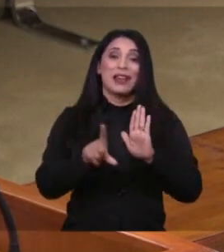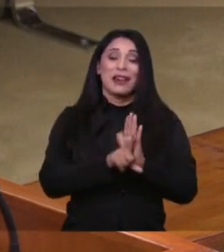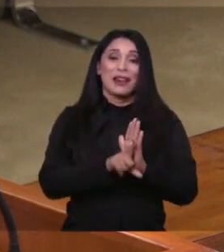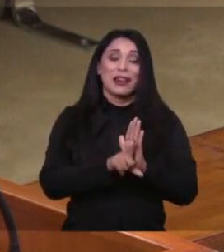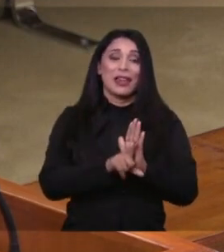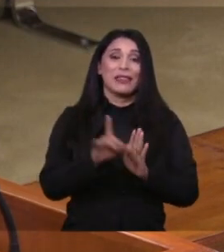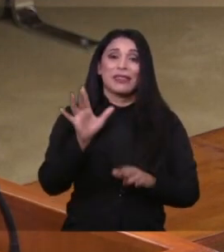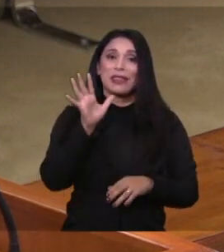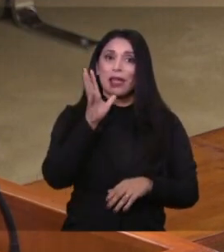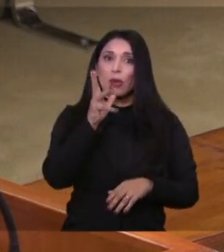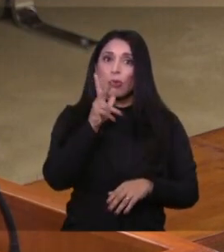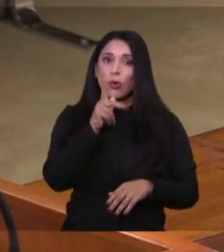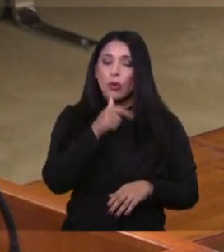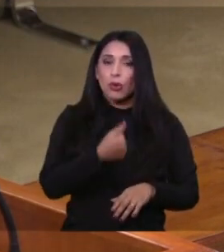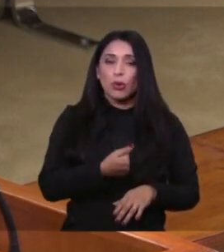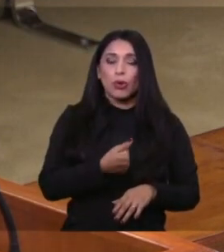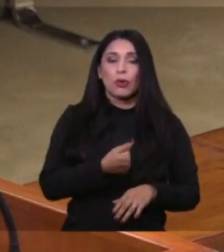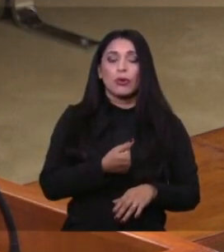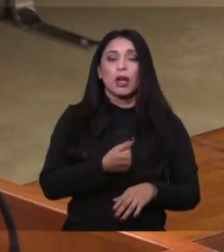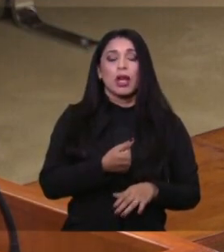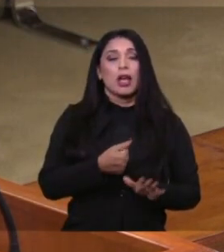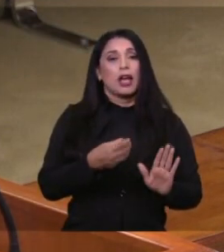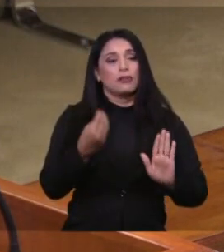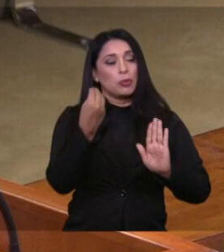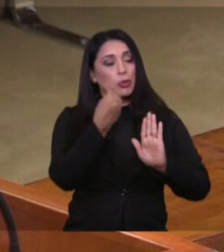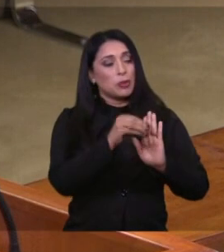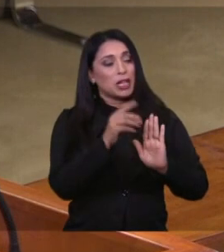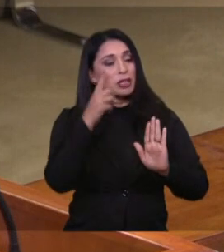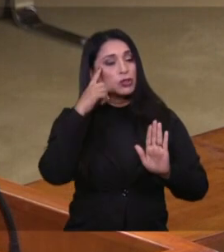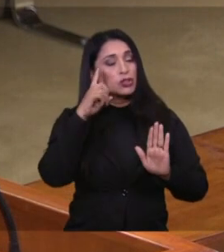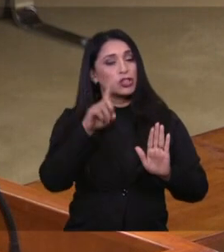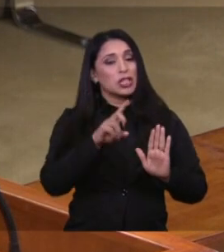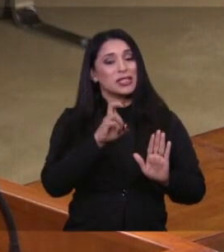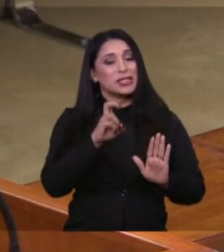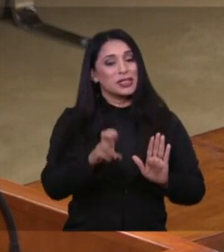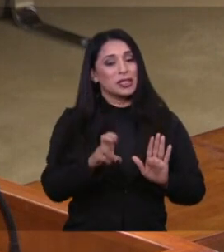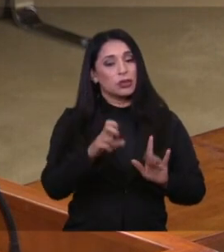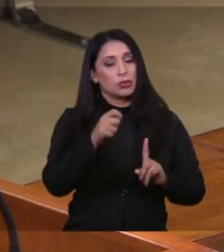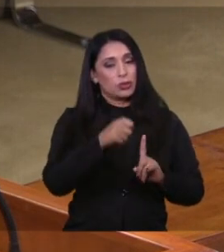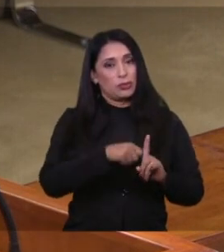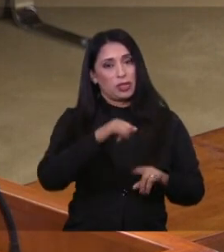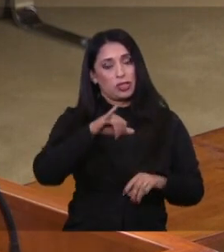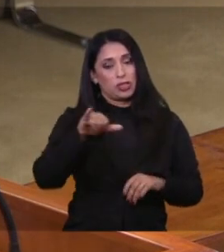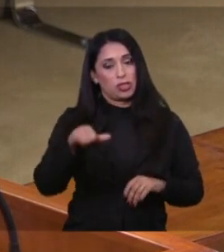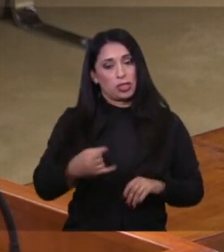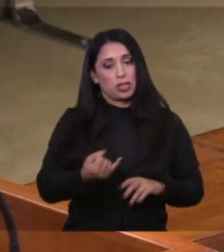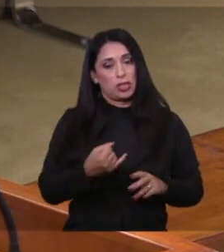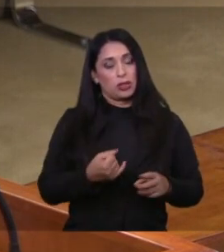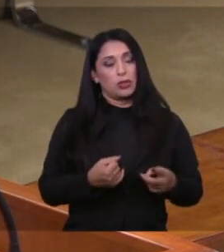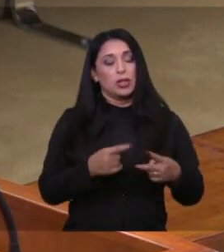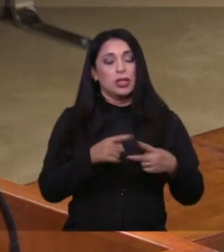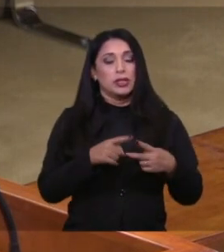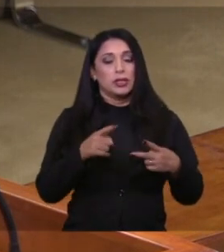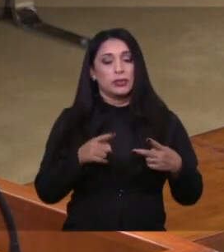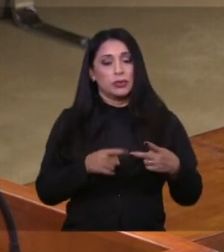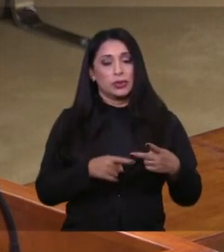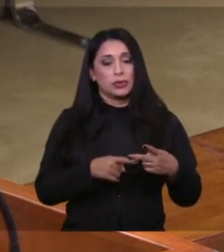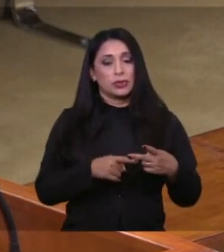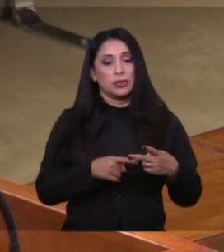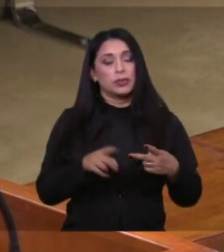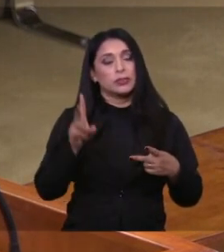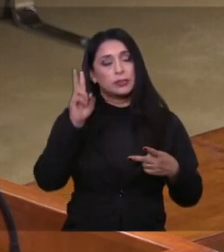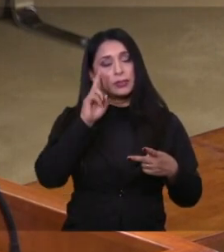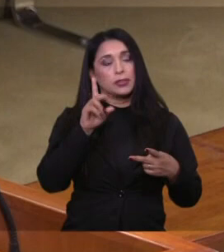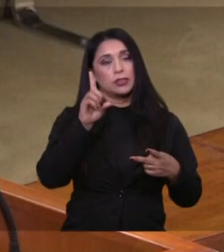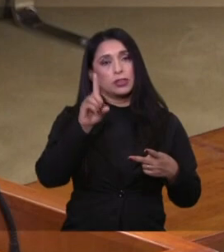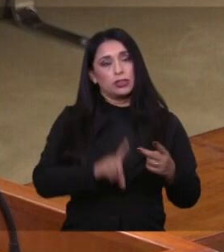tramitação mais demorada e só veio a ser publicada no dia 5 de janeiro. E há duas situações na história recente do